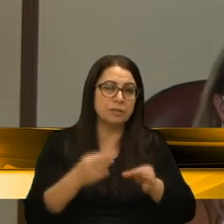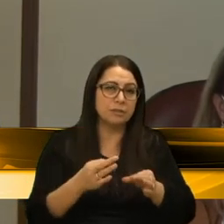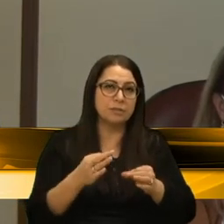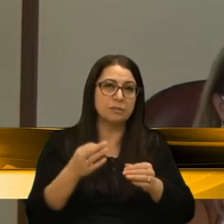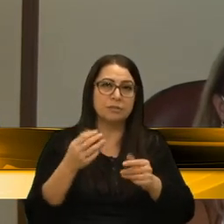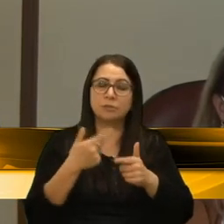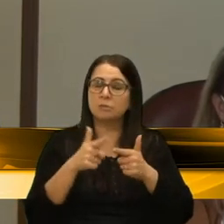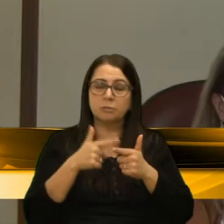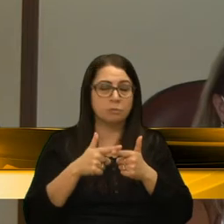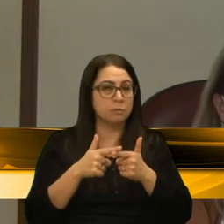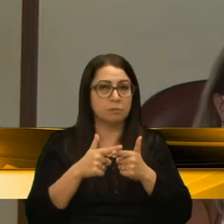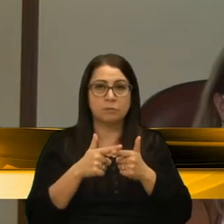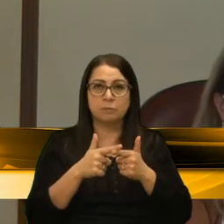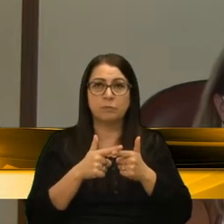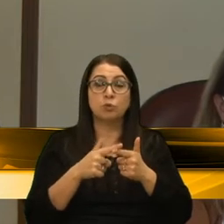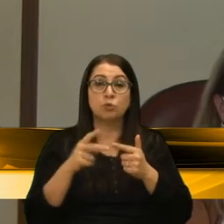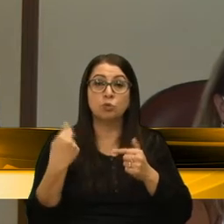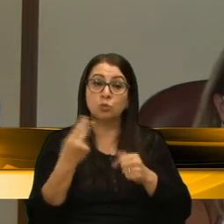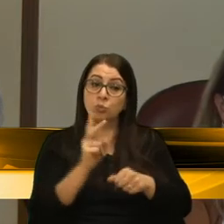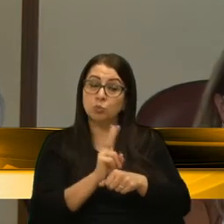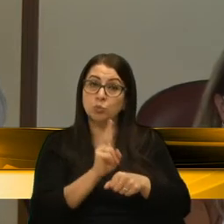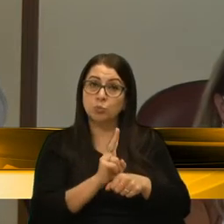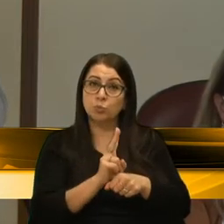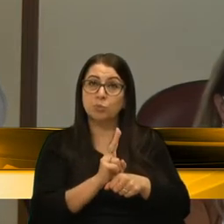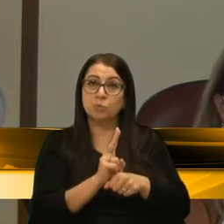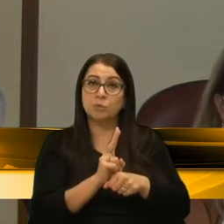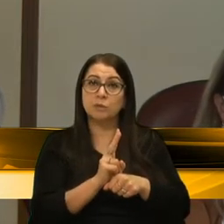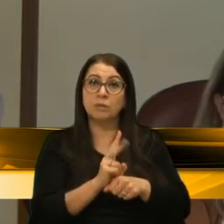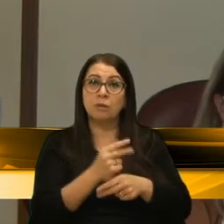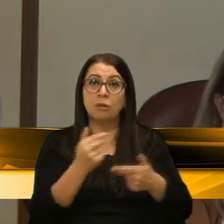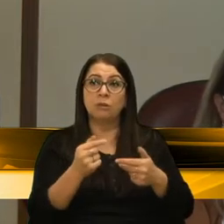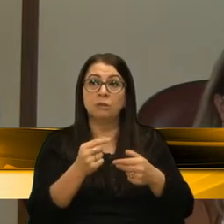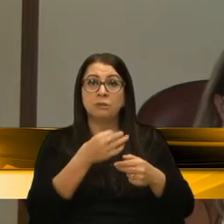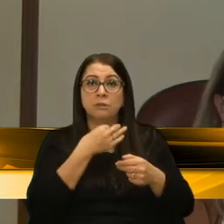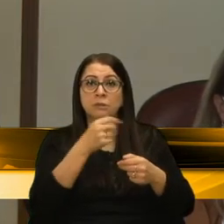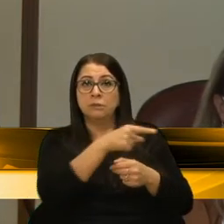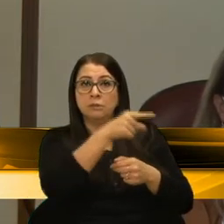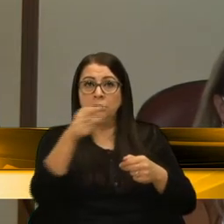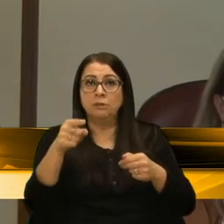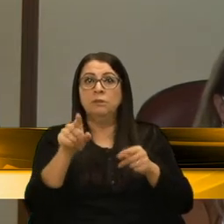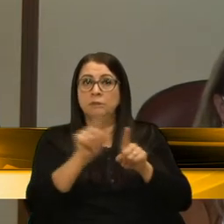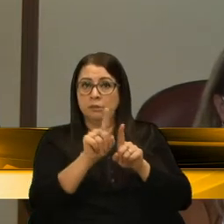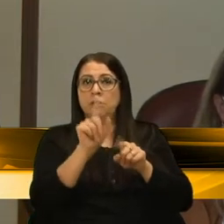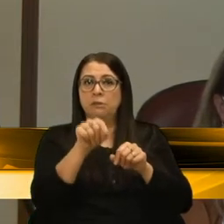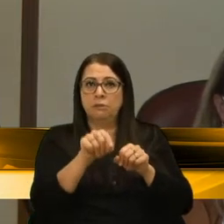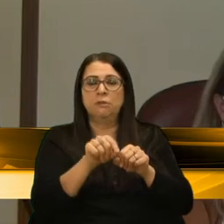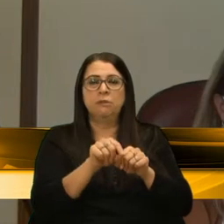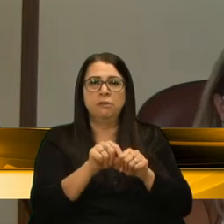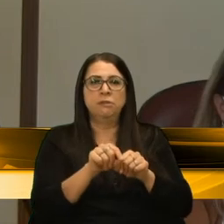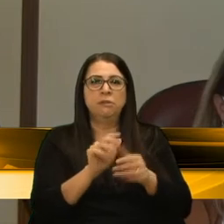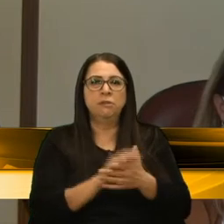nenhum problema, que a gente cuide desses grandes impactos aqui, que esses sim são